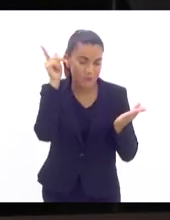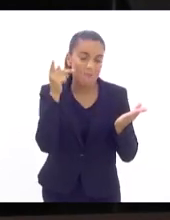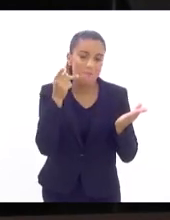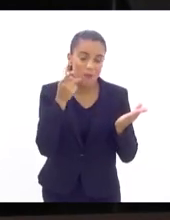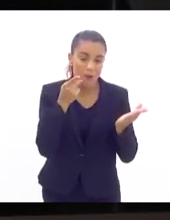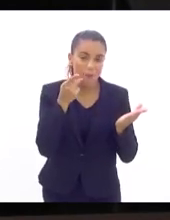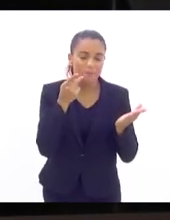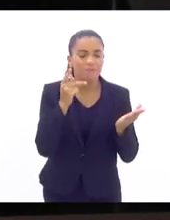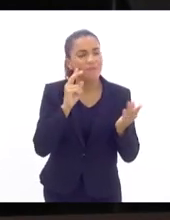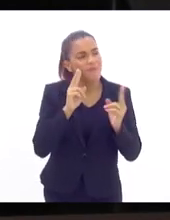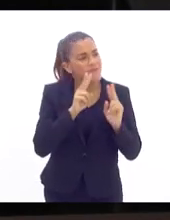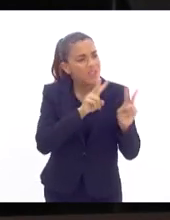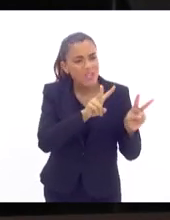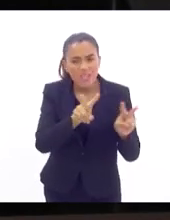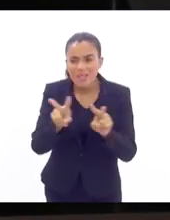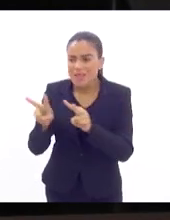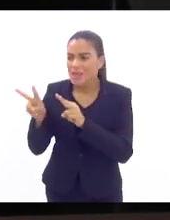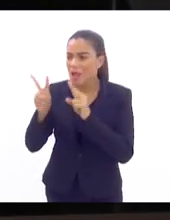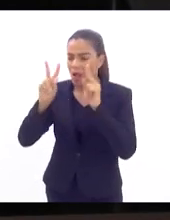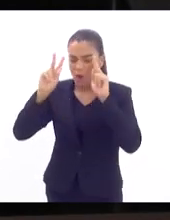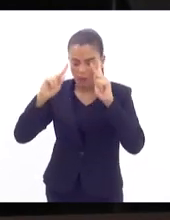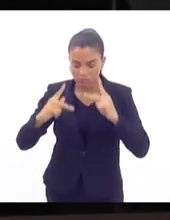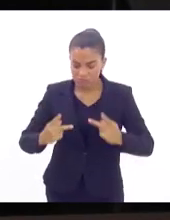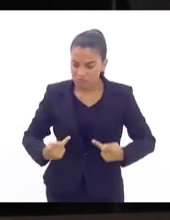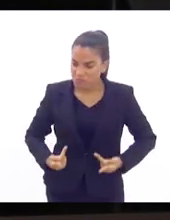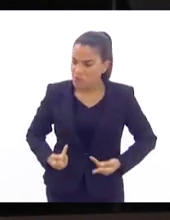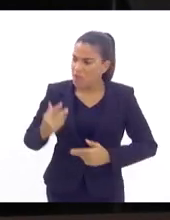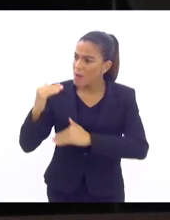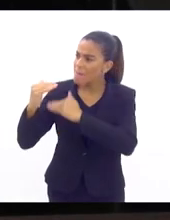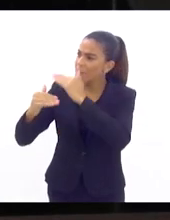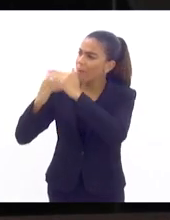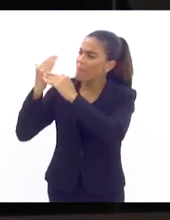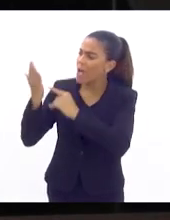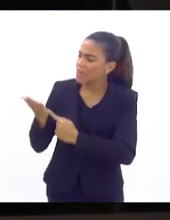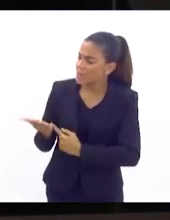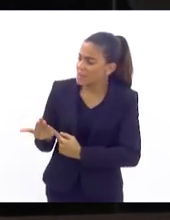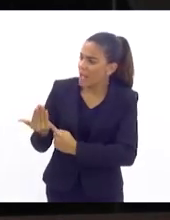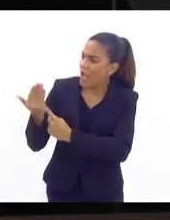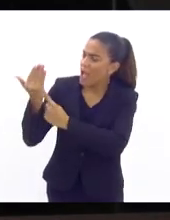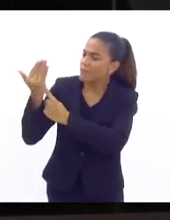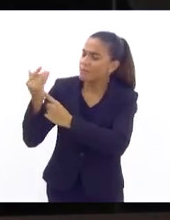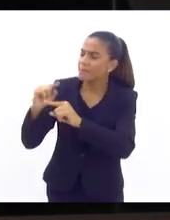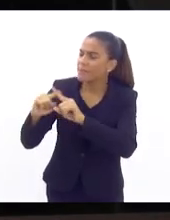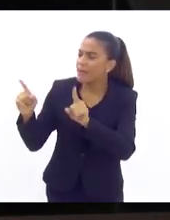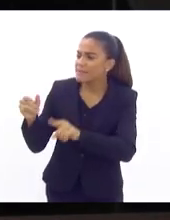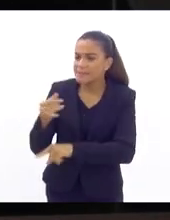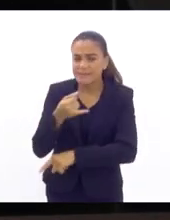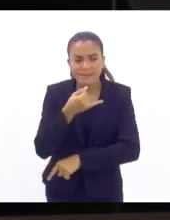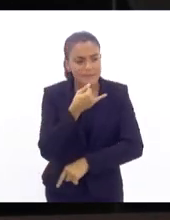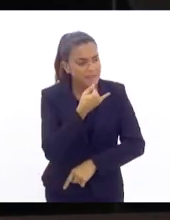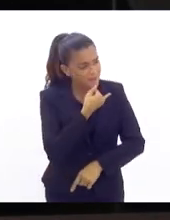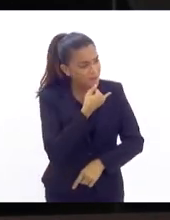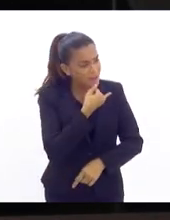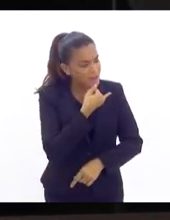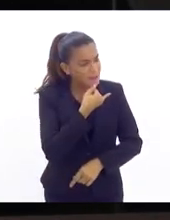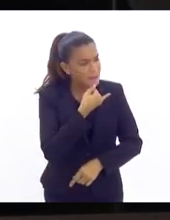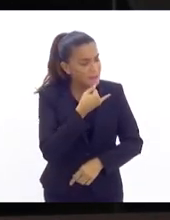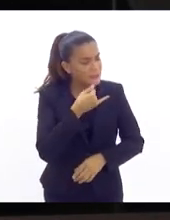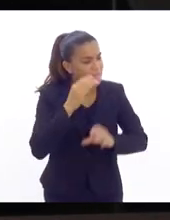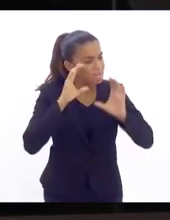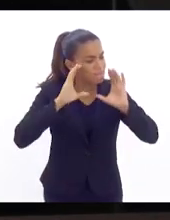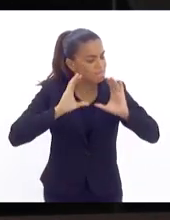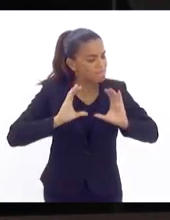humanidade que tanto evoluiu tecnologicamente, mas que, infelizmente, moralmente